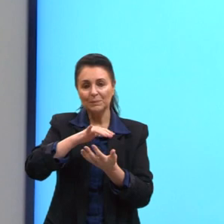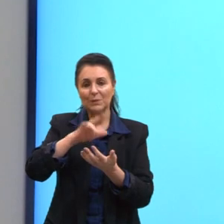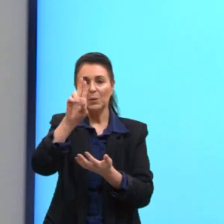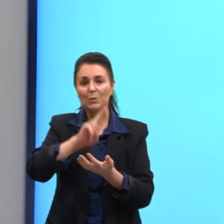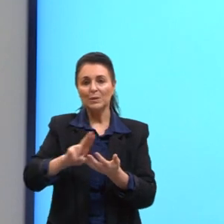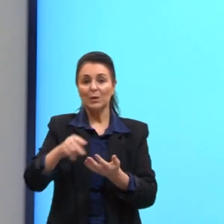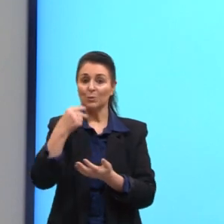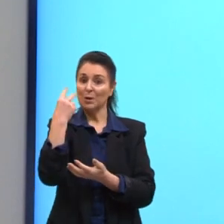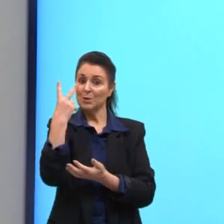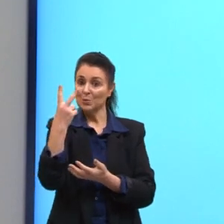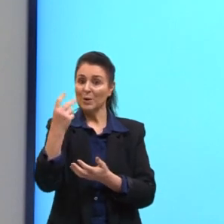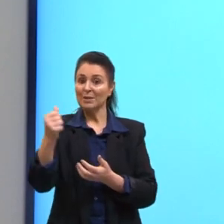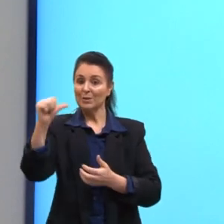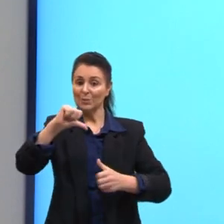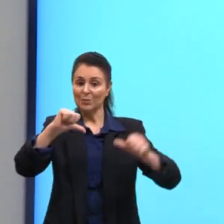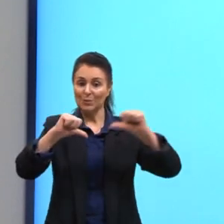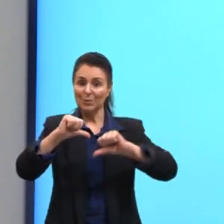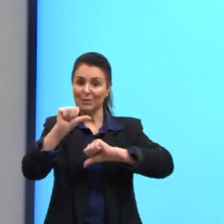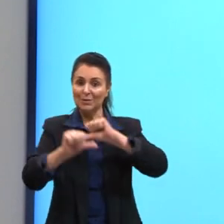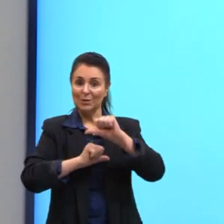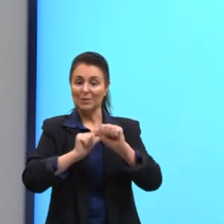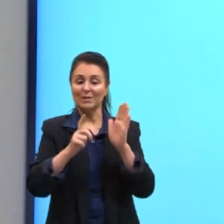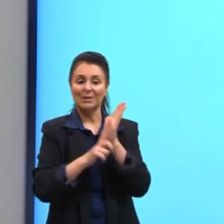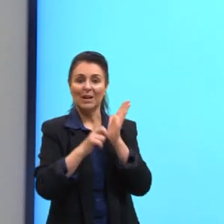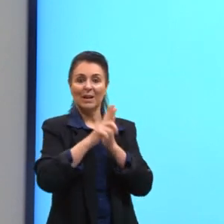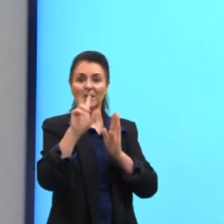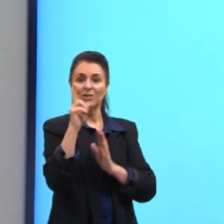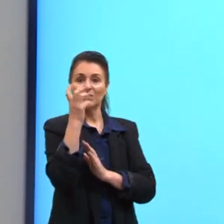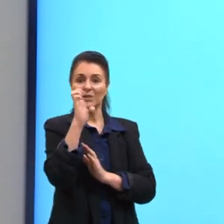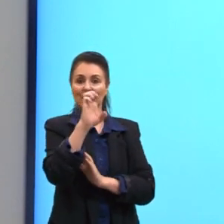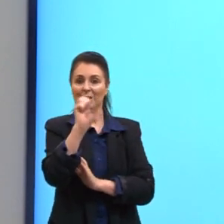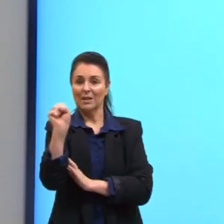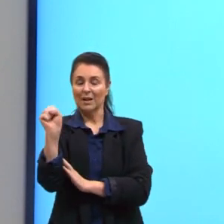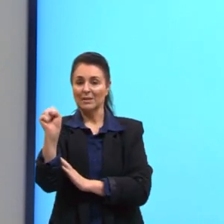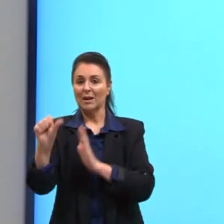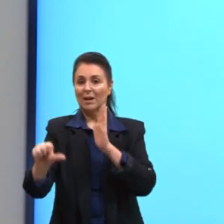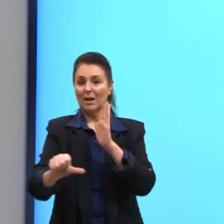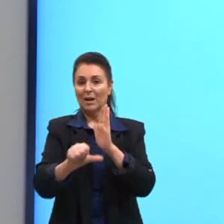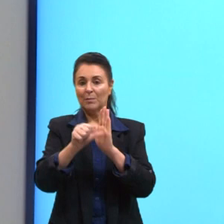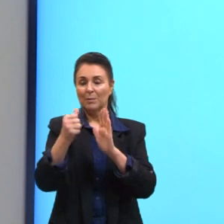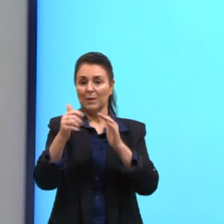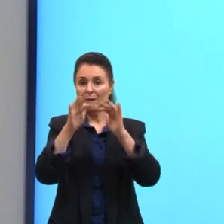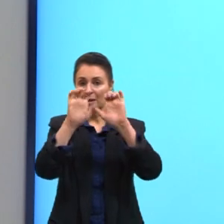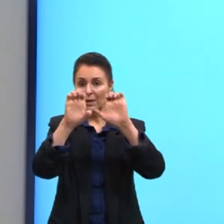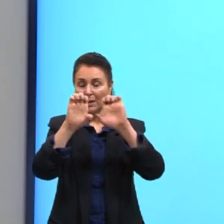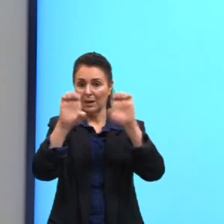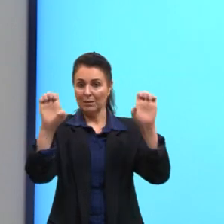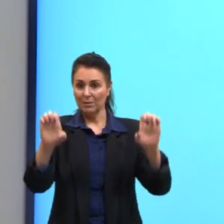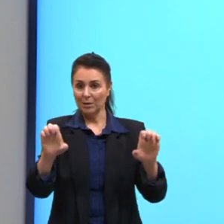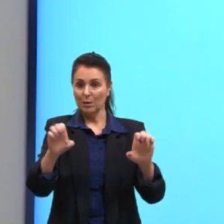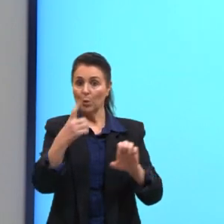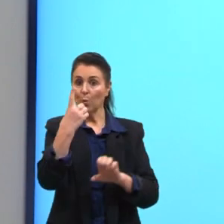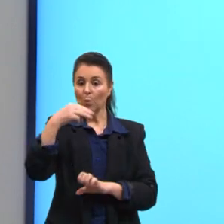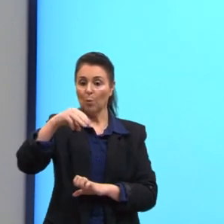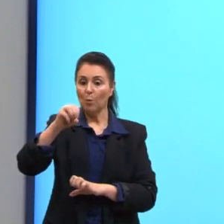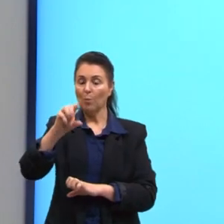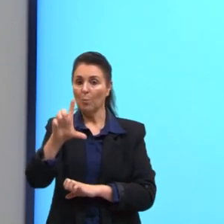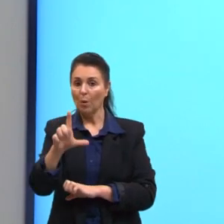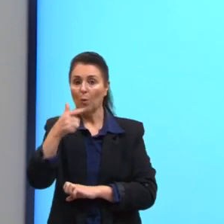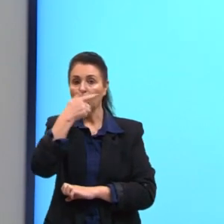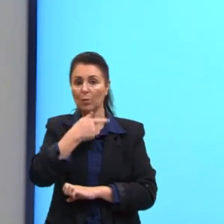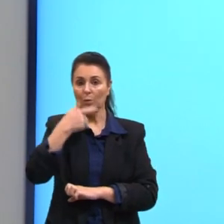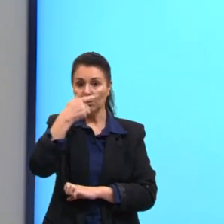duas reações promessa lei de resto a primeira equação eu tenho uma ou de glicose eu tenho uma o de glicose nos